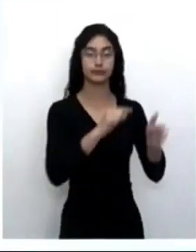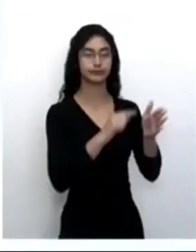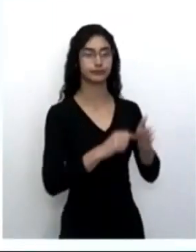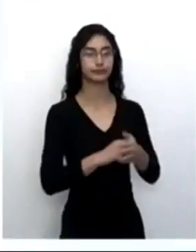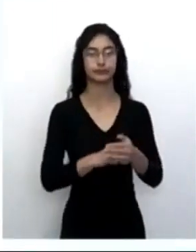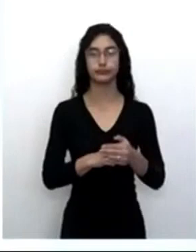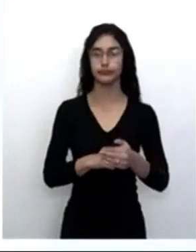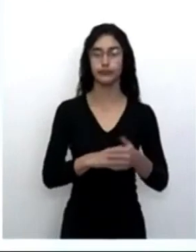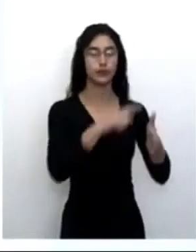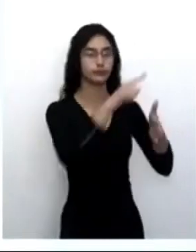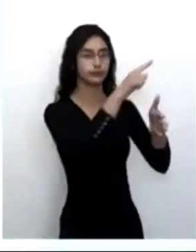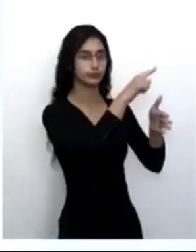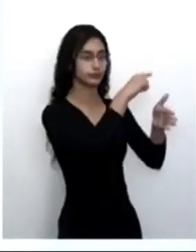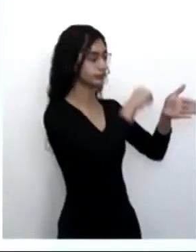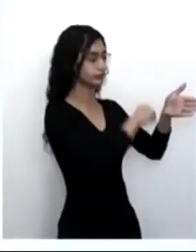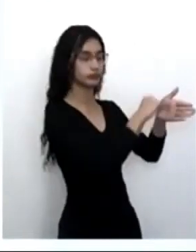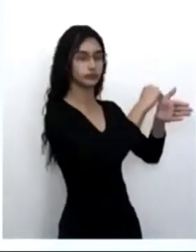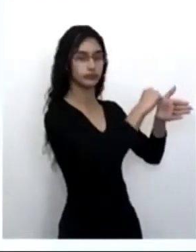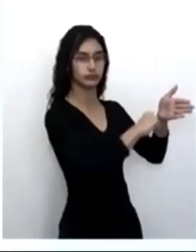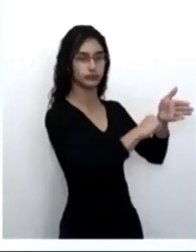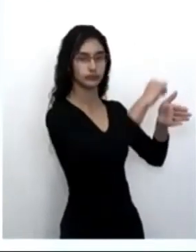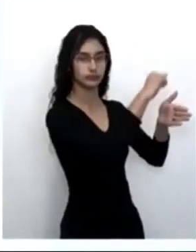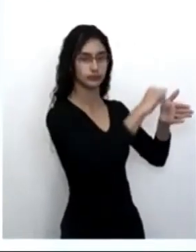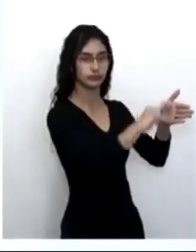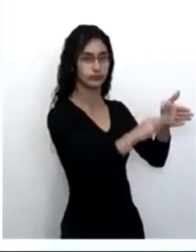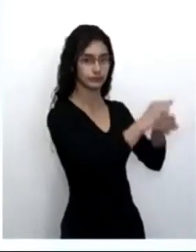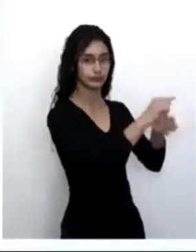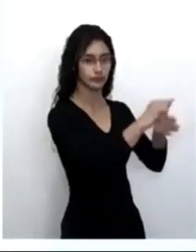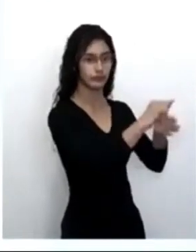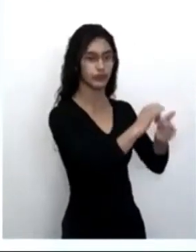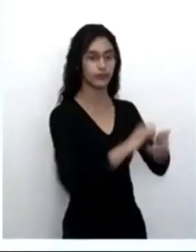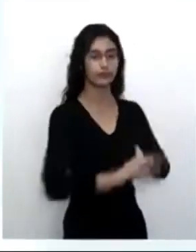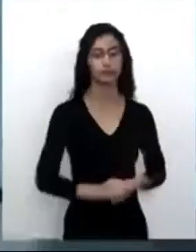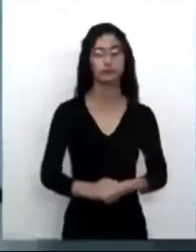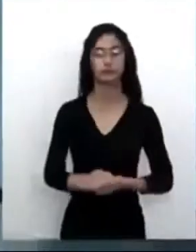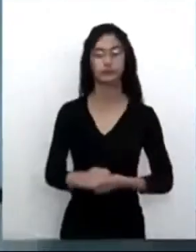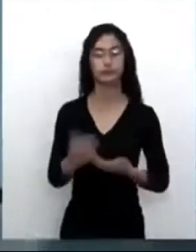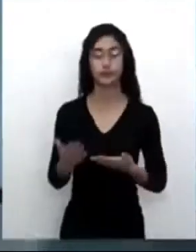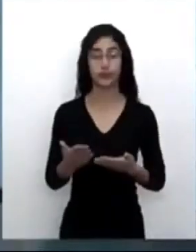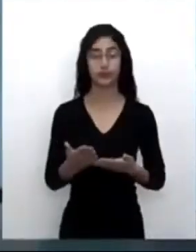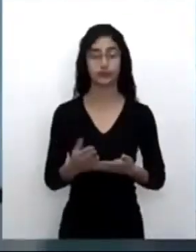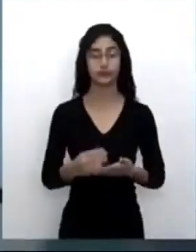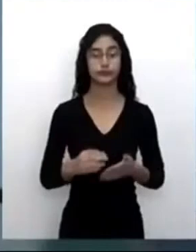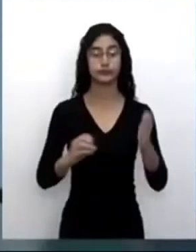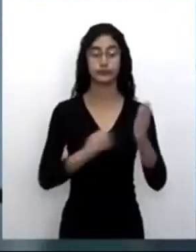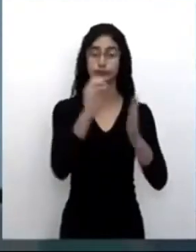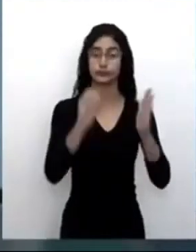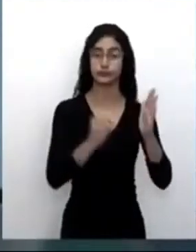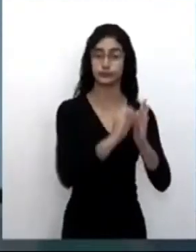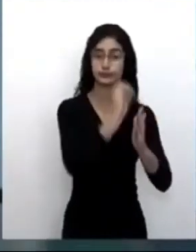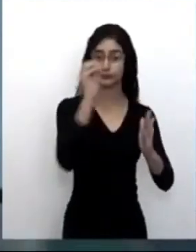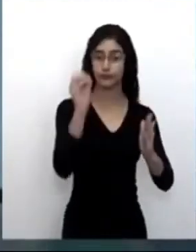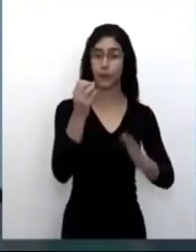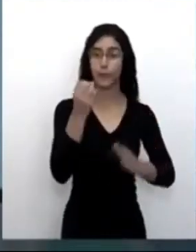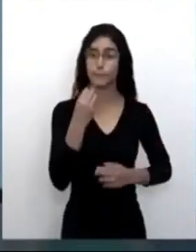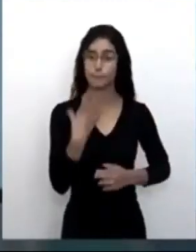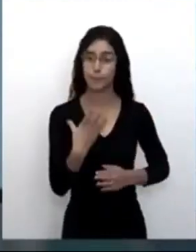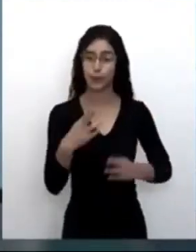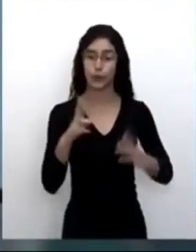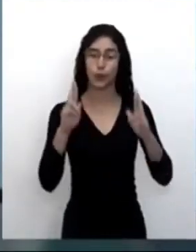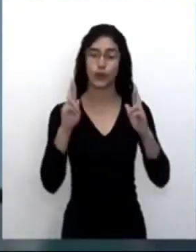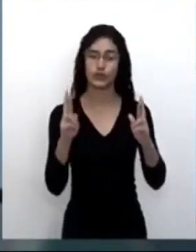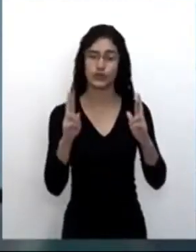e interpretação gráfica mas nós aqui do centro de mídias de Educação de São Paulo desejamos para você uma ótima